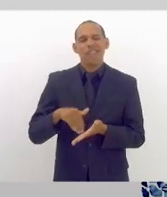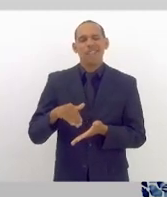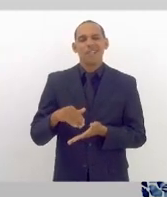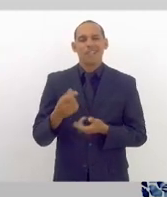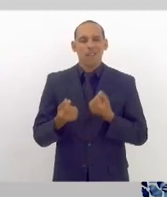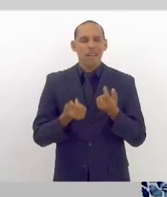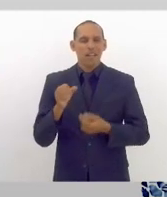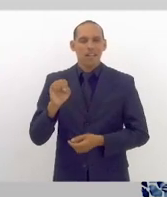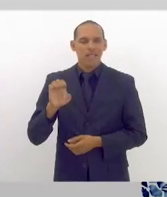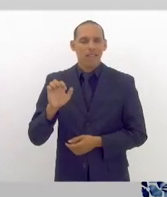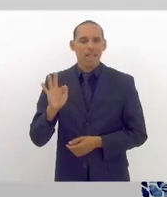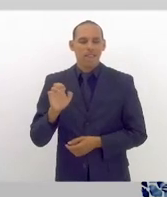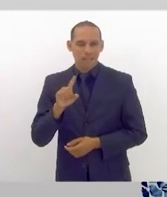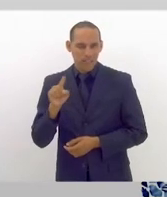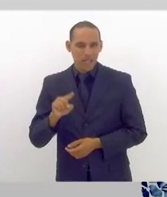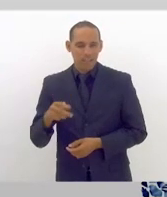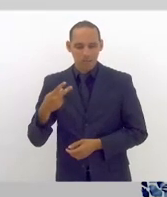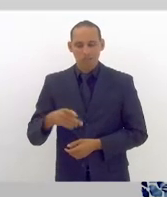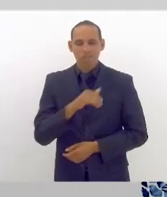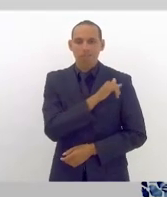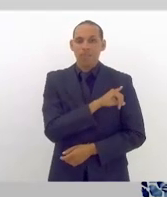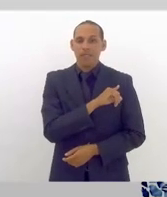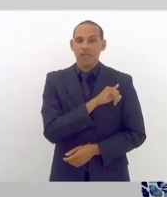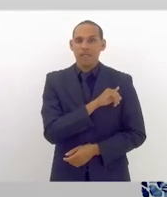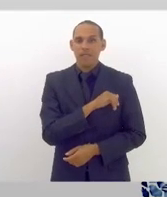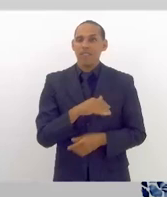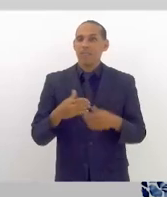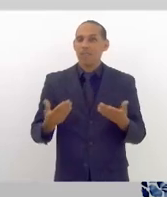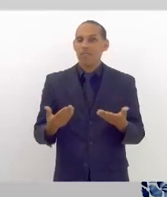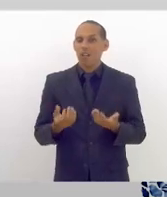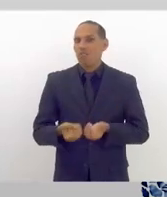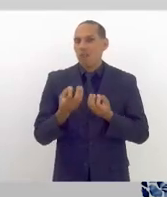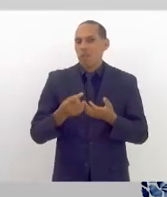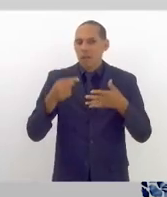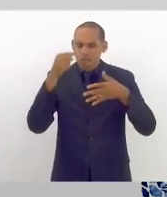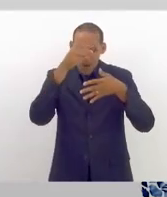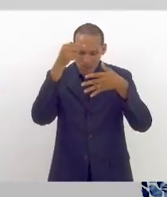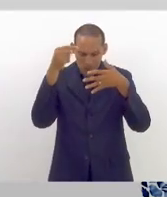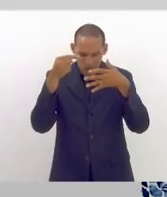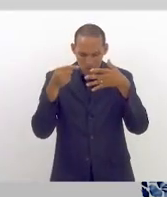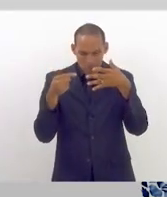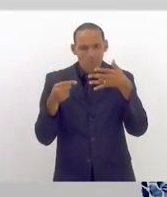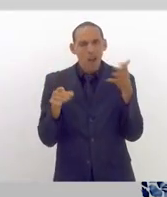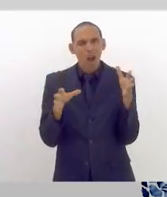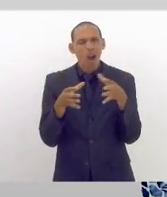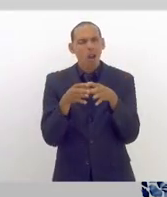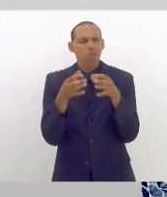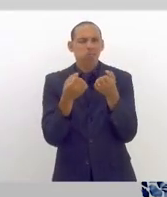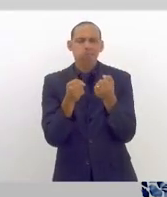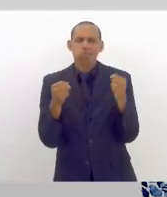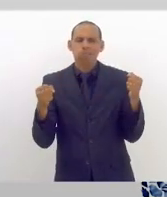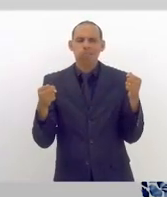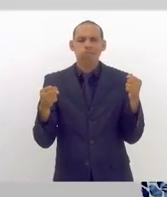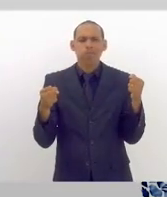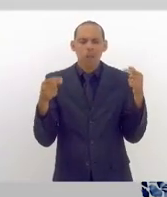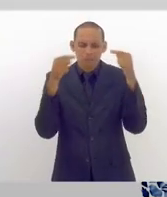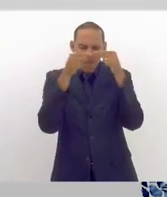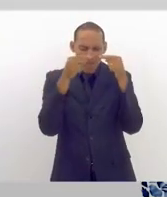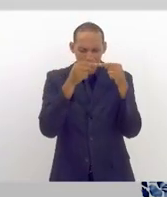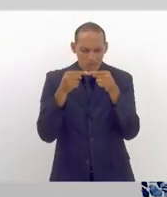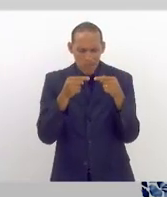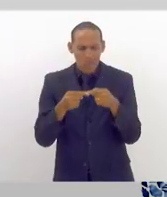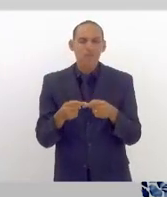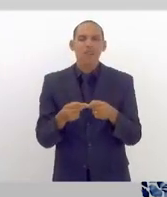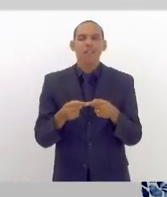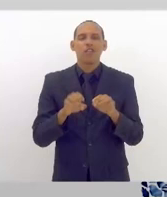Estado e isso é um conjunto enorme de informações que foram cruzadas para obter essas estimativas